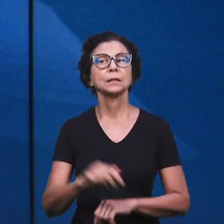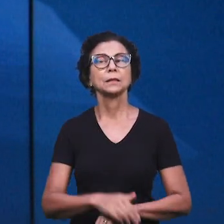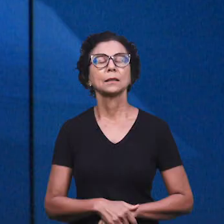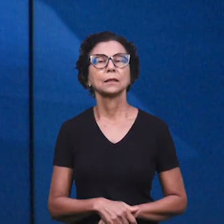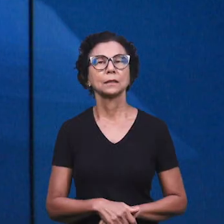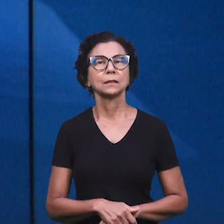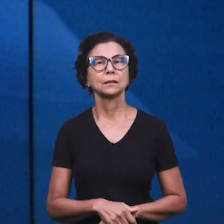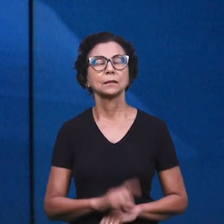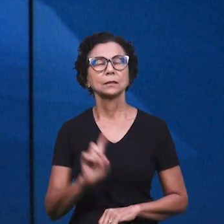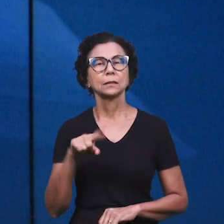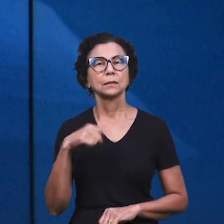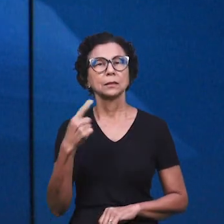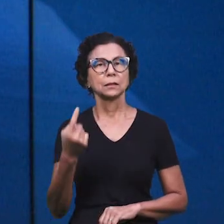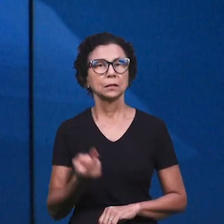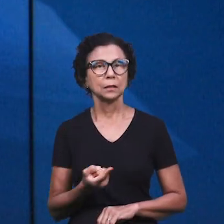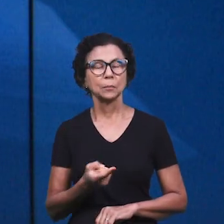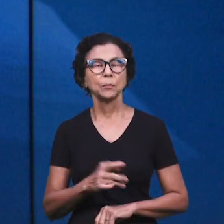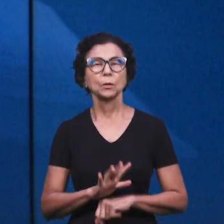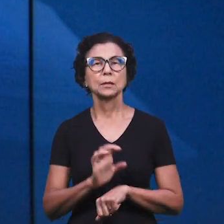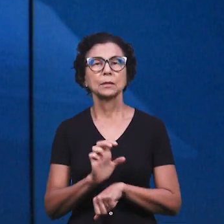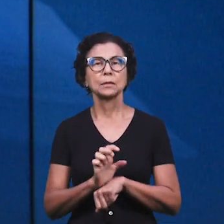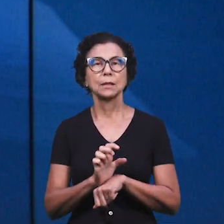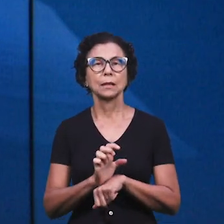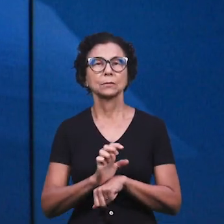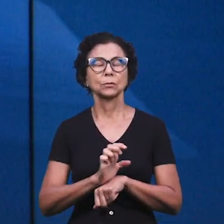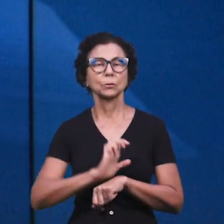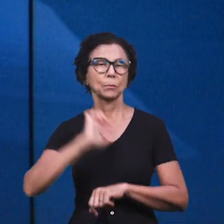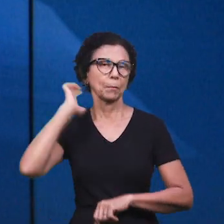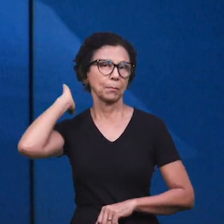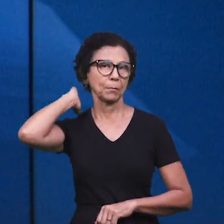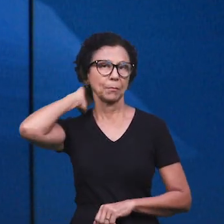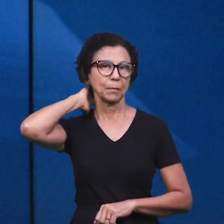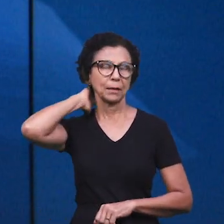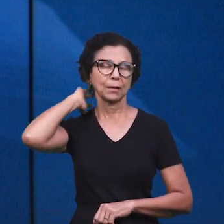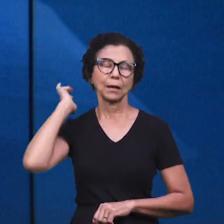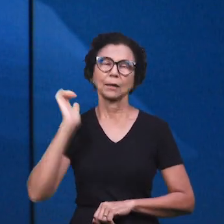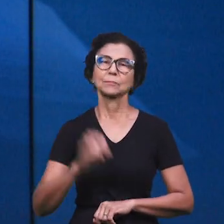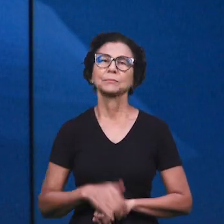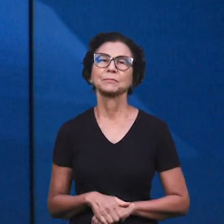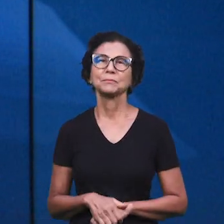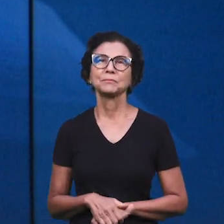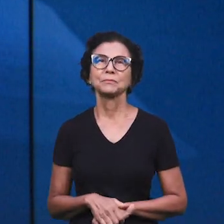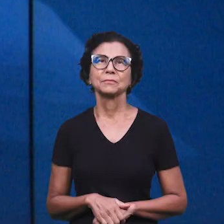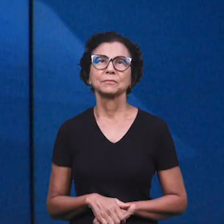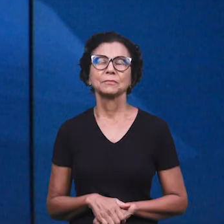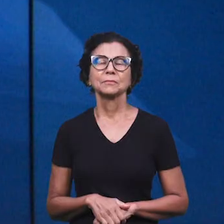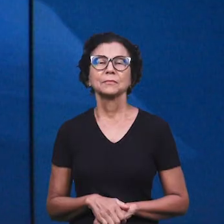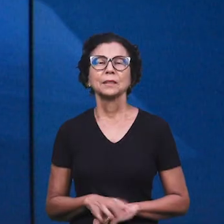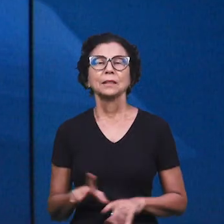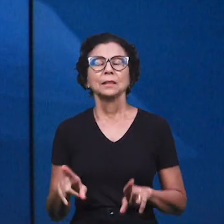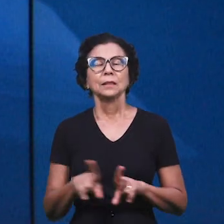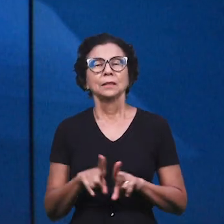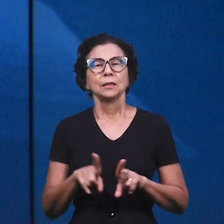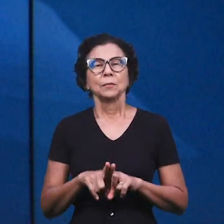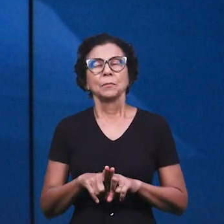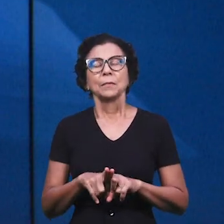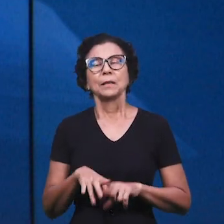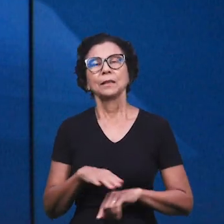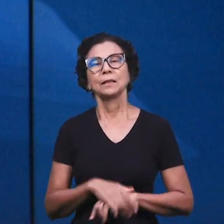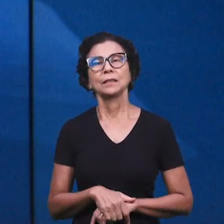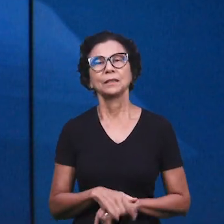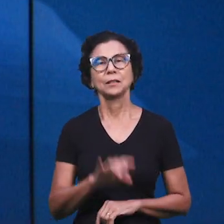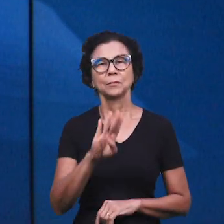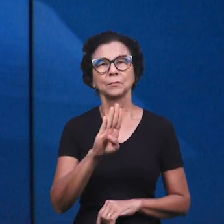E o Cláudio Davi, da classe de criança da nossa igreja em Belém, vai nos dar também uma resposta. Vamos então às duas respostas